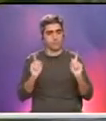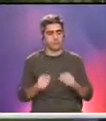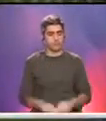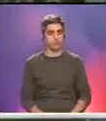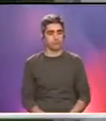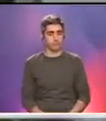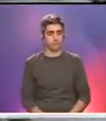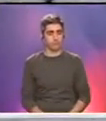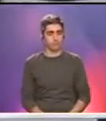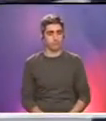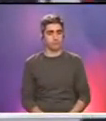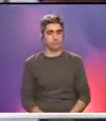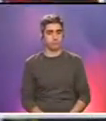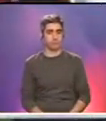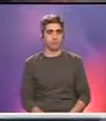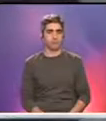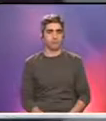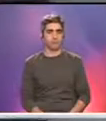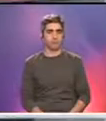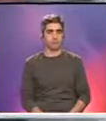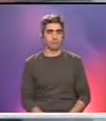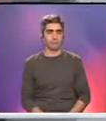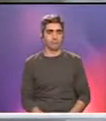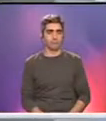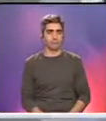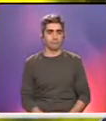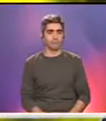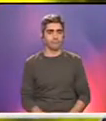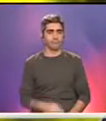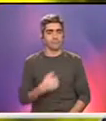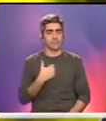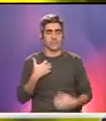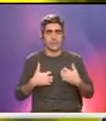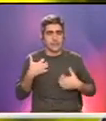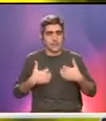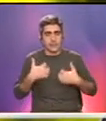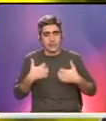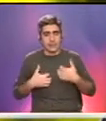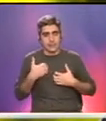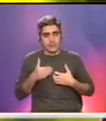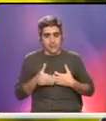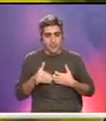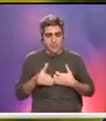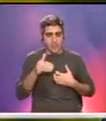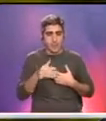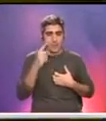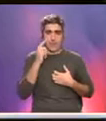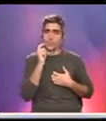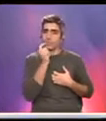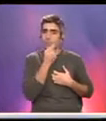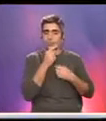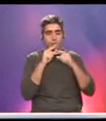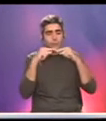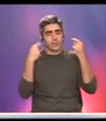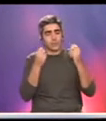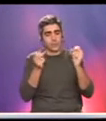me under the lamppost back on Sixth Street. Estou bastante ansioso por ver o meu filho. You're at the top of the